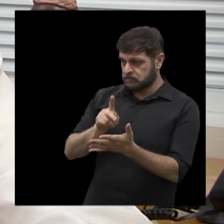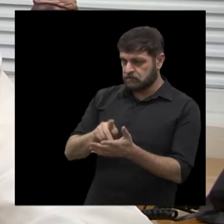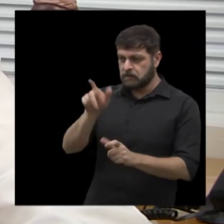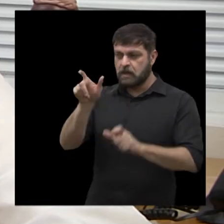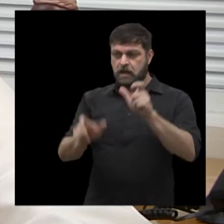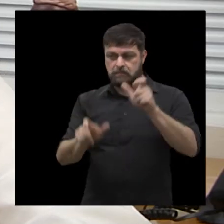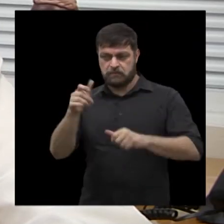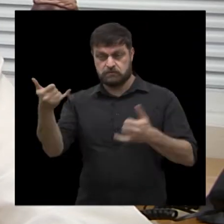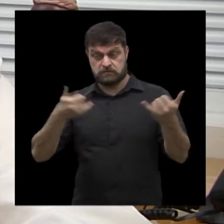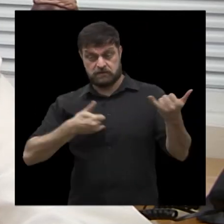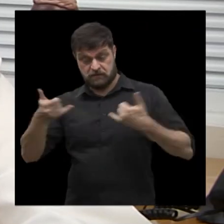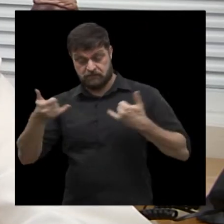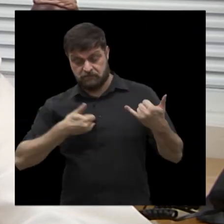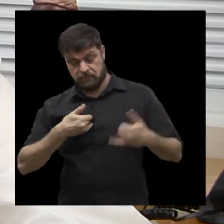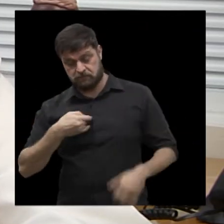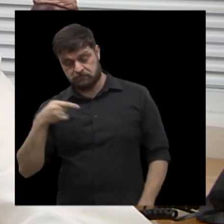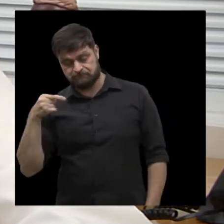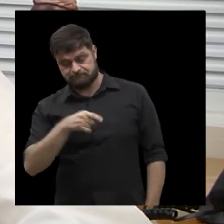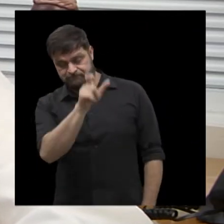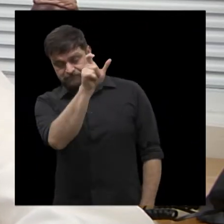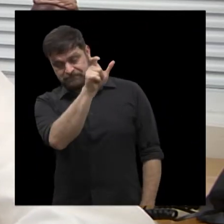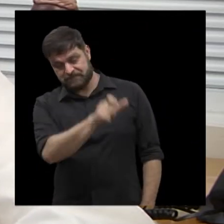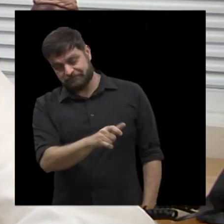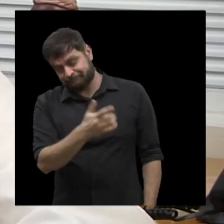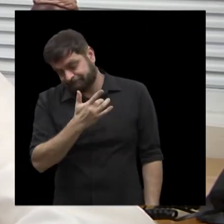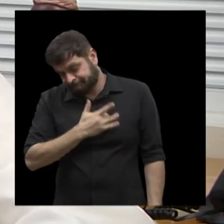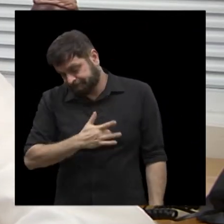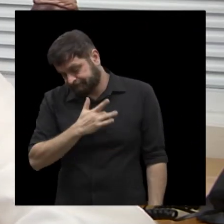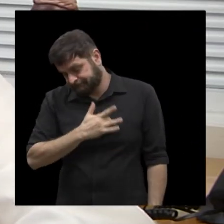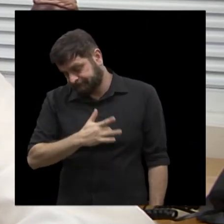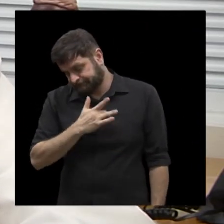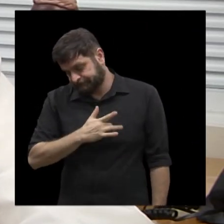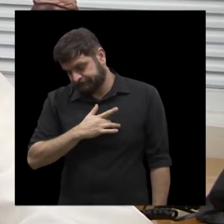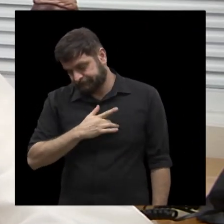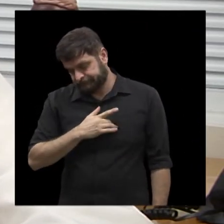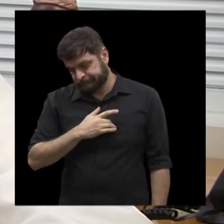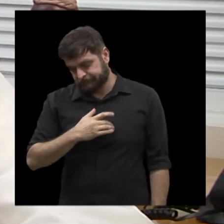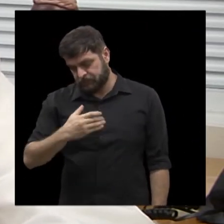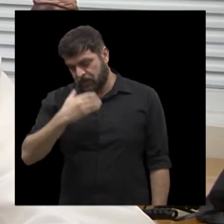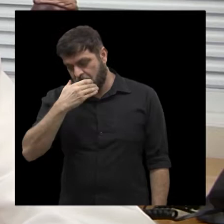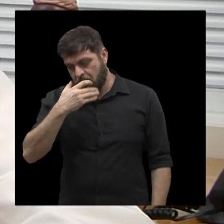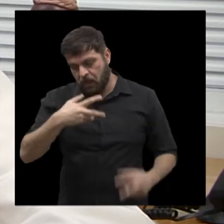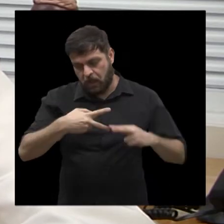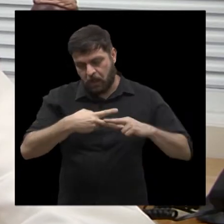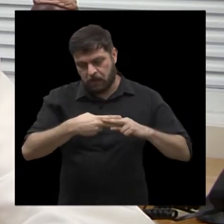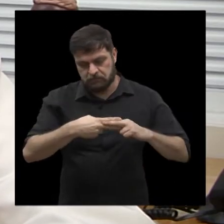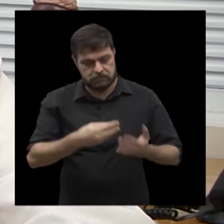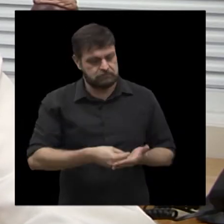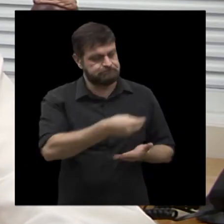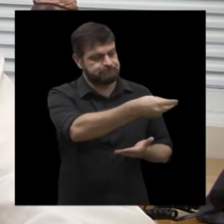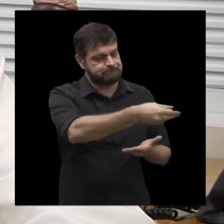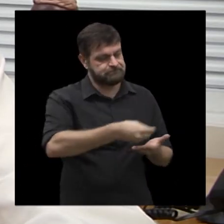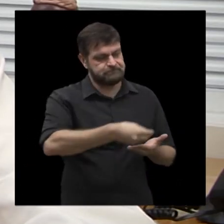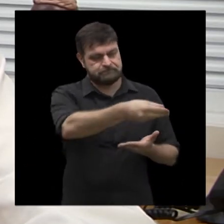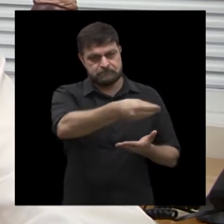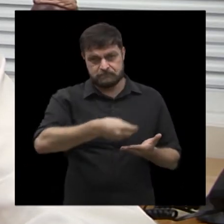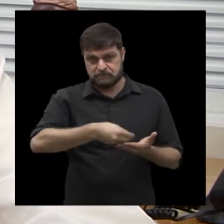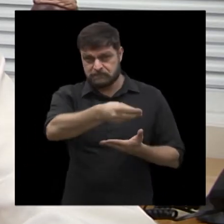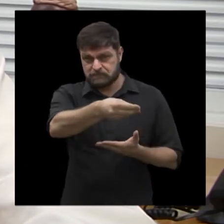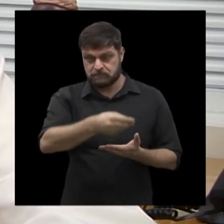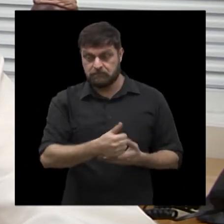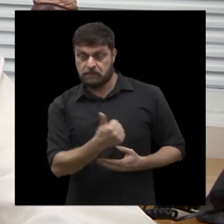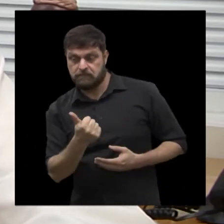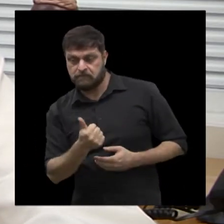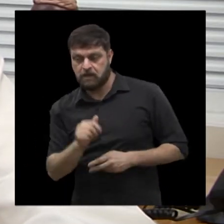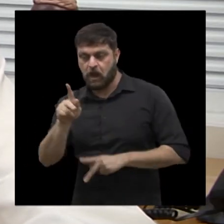né? Se essa pessoa teve a infelicidade de levar essa fruta lá, para alguns, para a